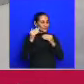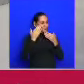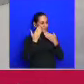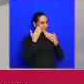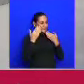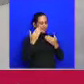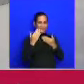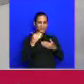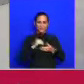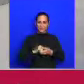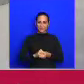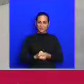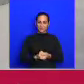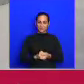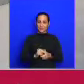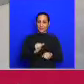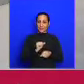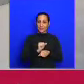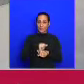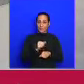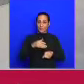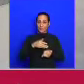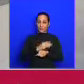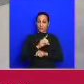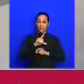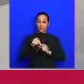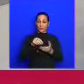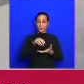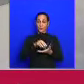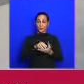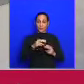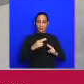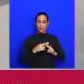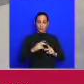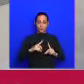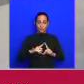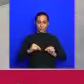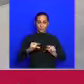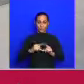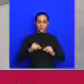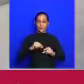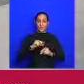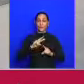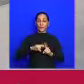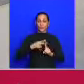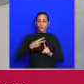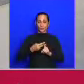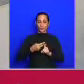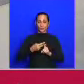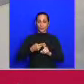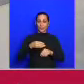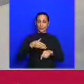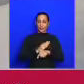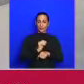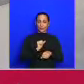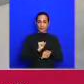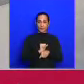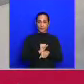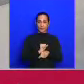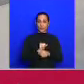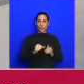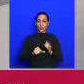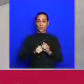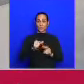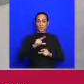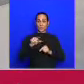confirmo. Muito obrigado. Aguardando a validação do sorteio com a matriz da Caixa em Brasília para a dupla cena.